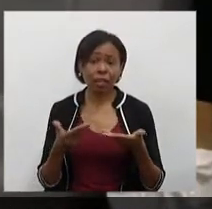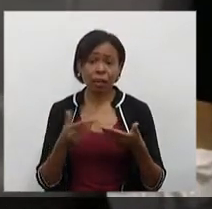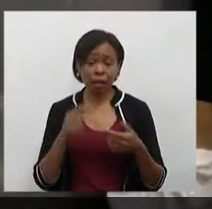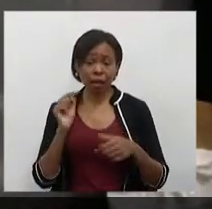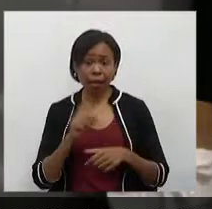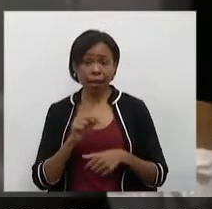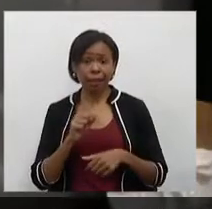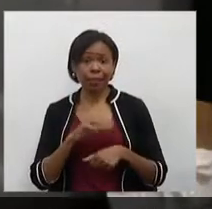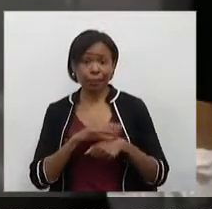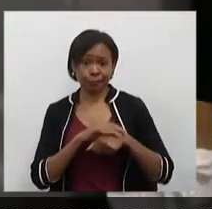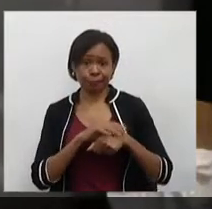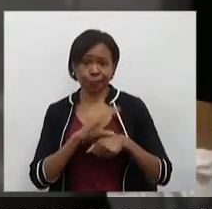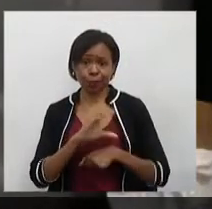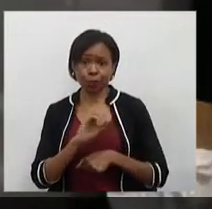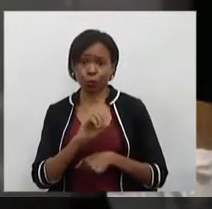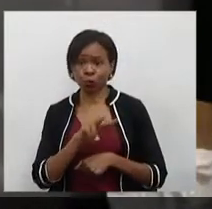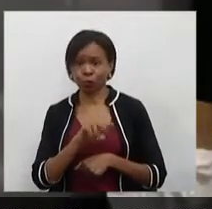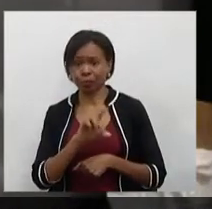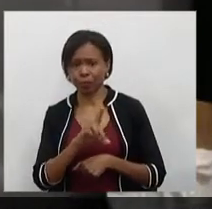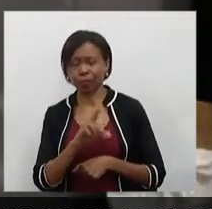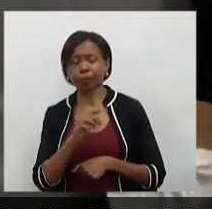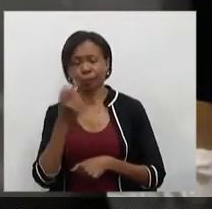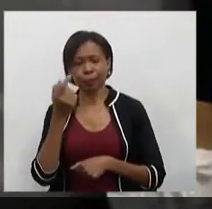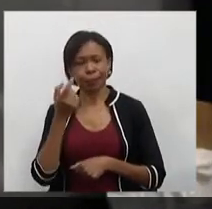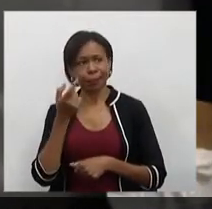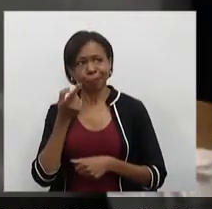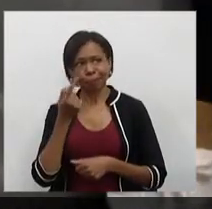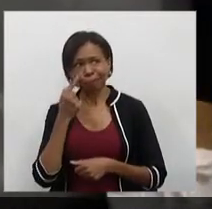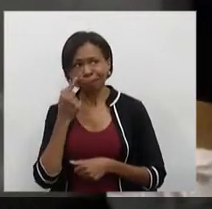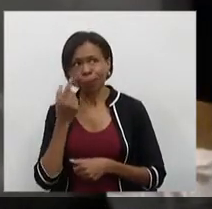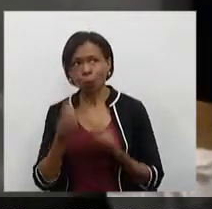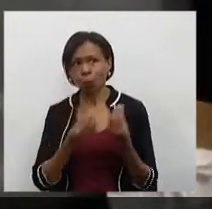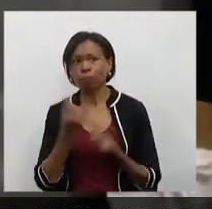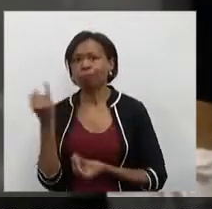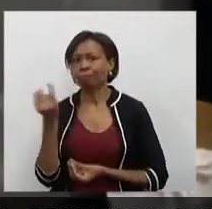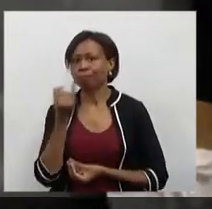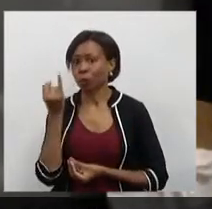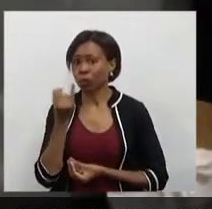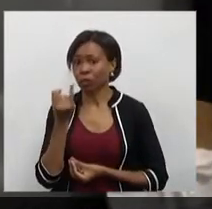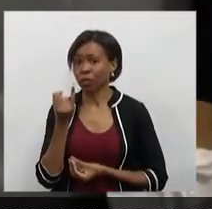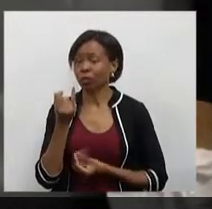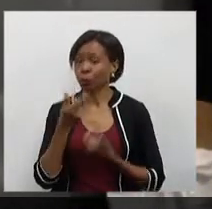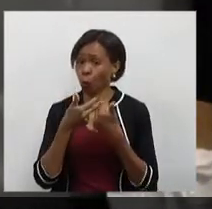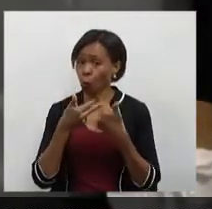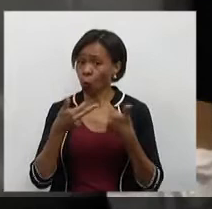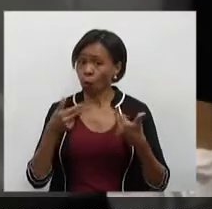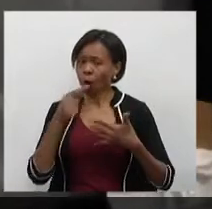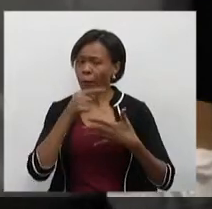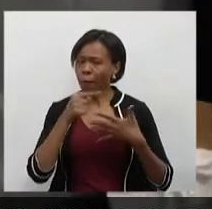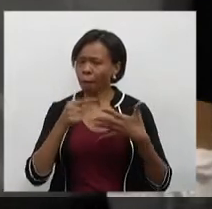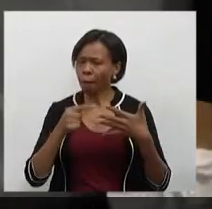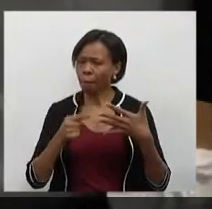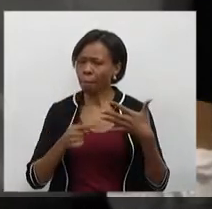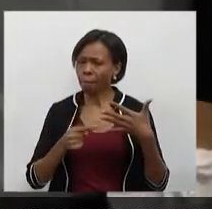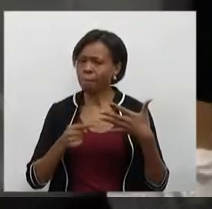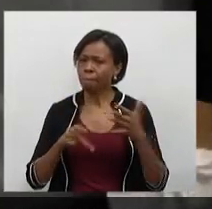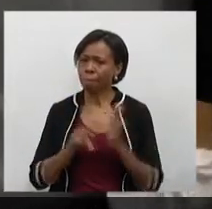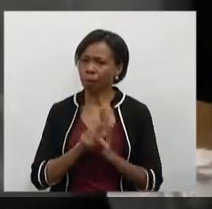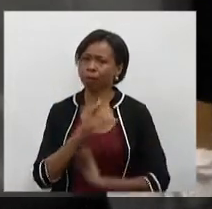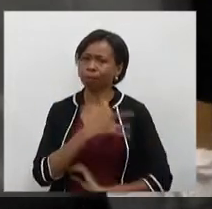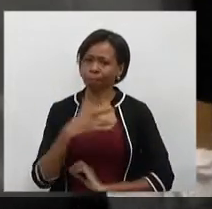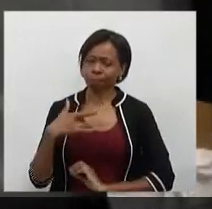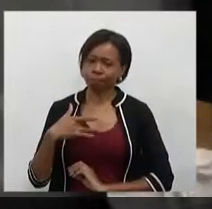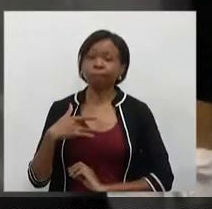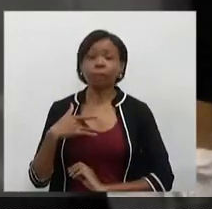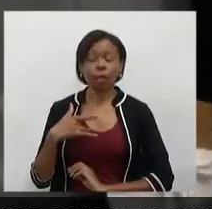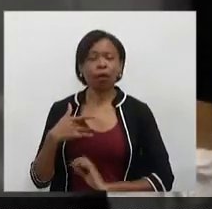nos mostrando aí a importância dos determinantes e condicionantes da saúde, né? Então, as falas foram de extrema valia para a gente, né, fazer